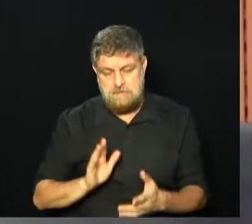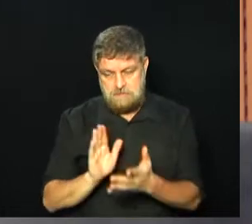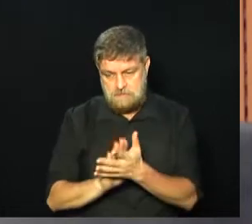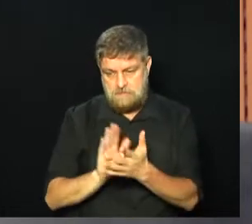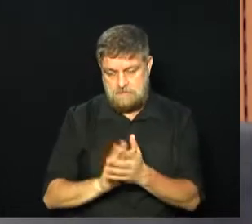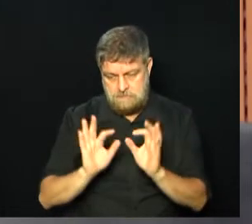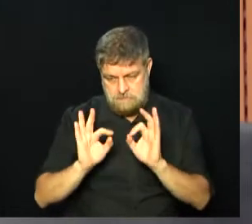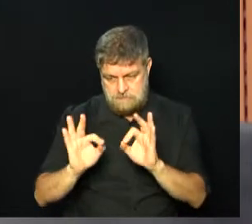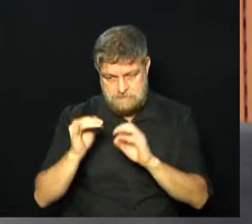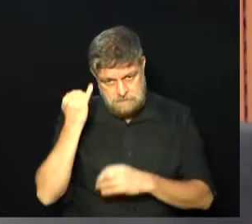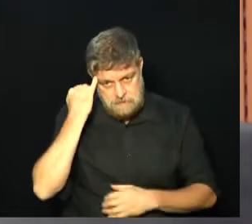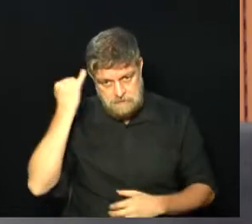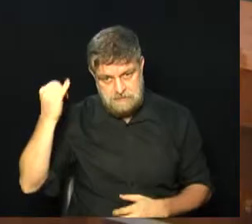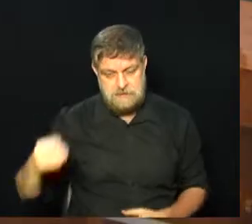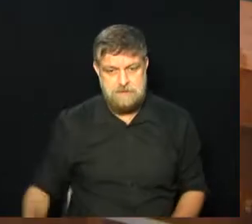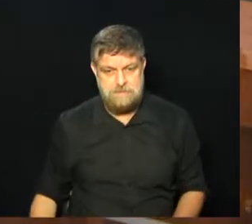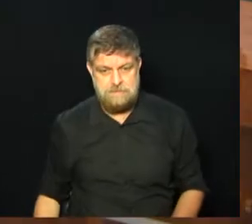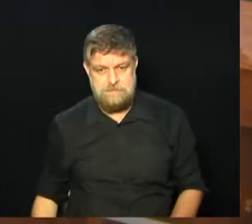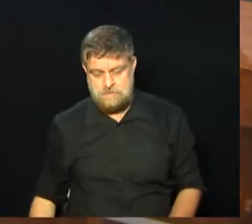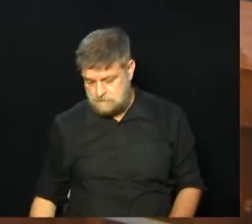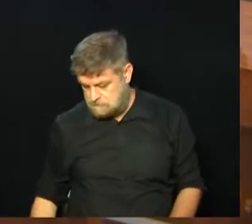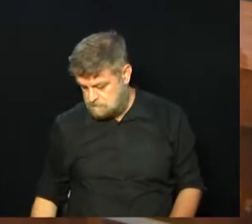sua ideia.